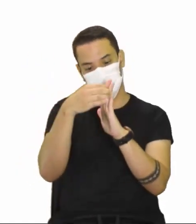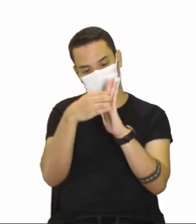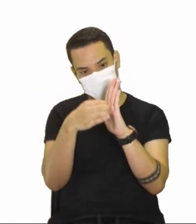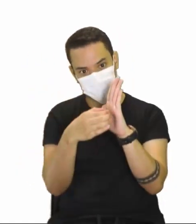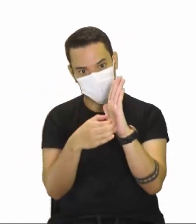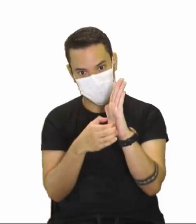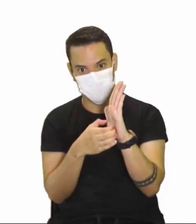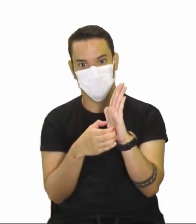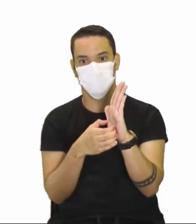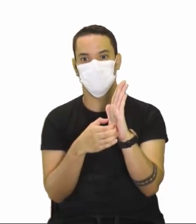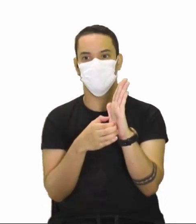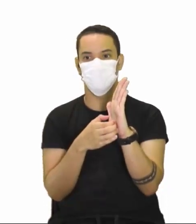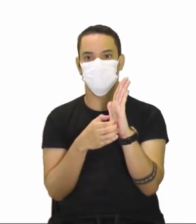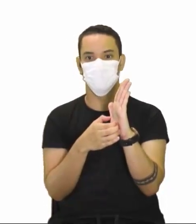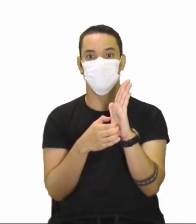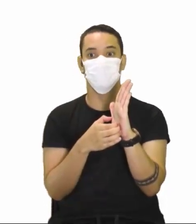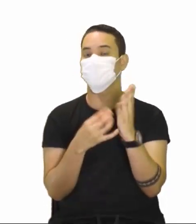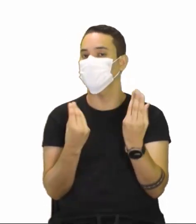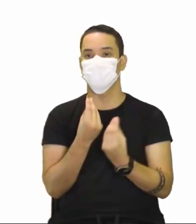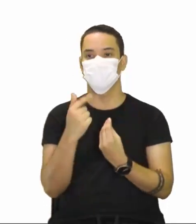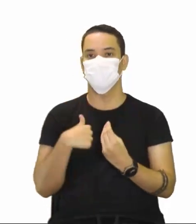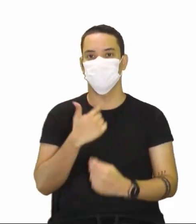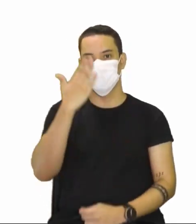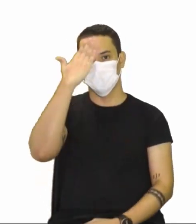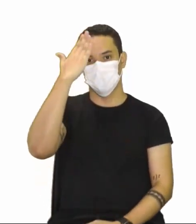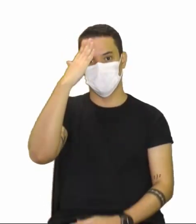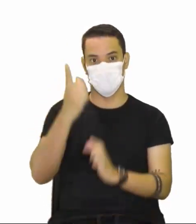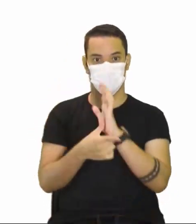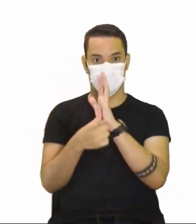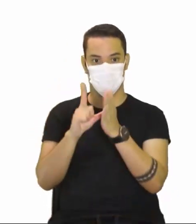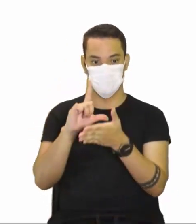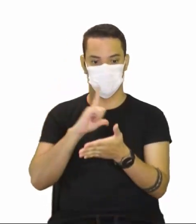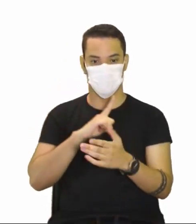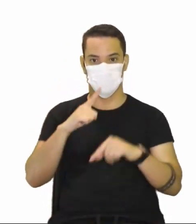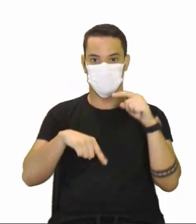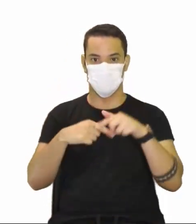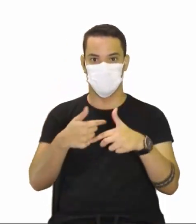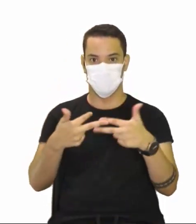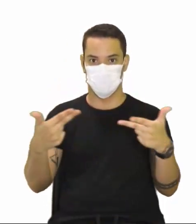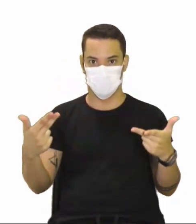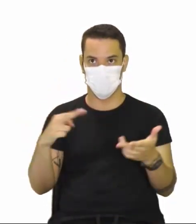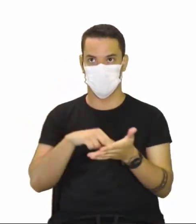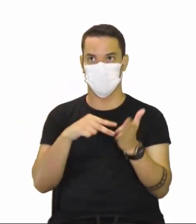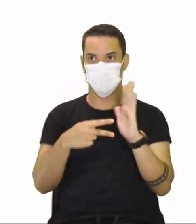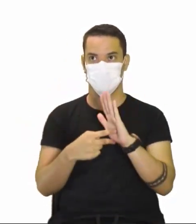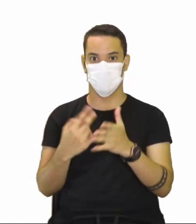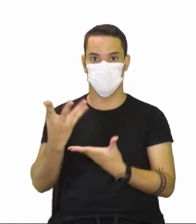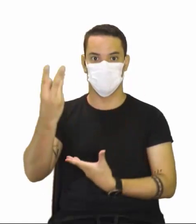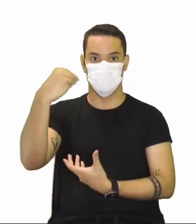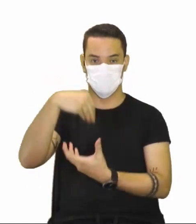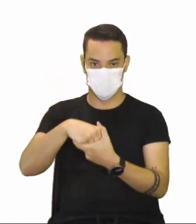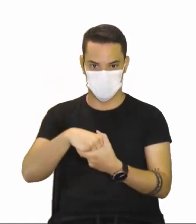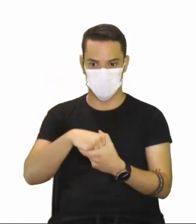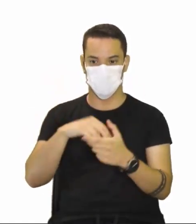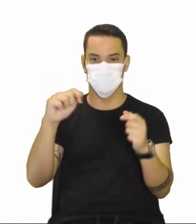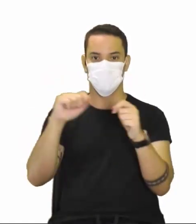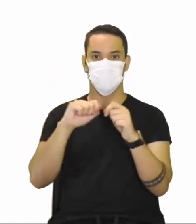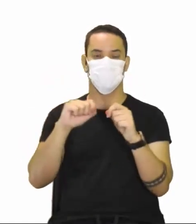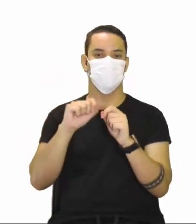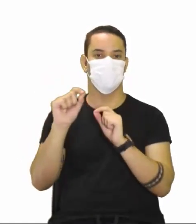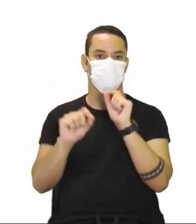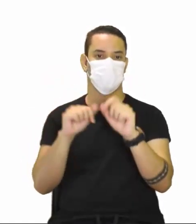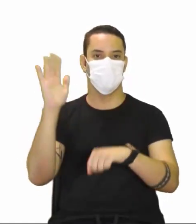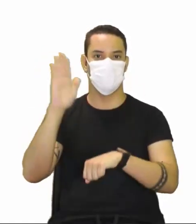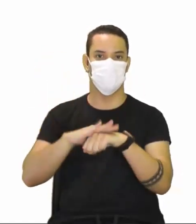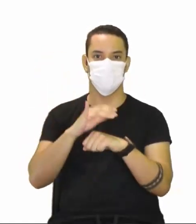subníveis, o nível e o subnível, e os elementos representativos são aqueles que o elétron